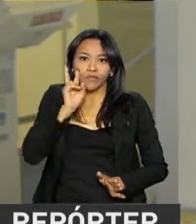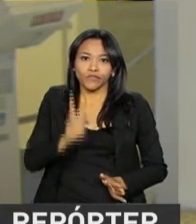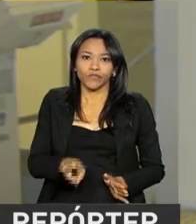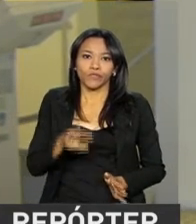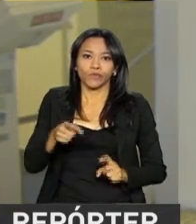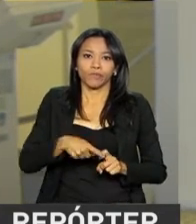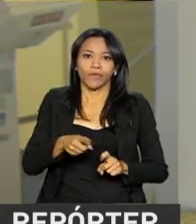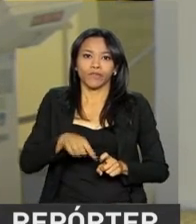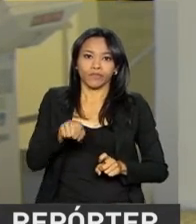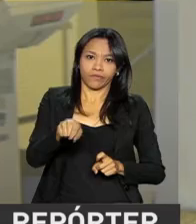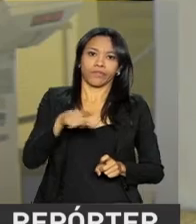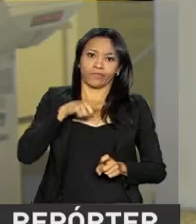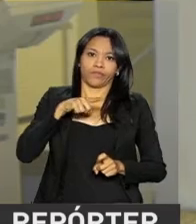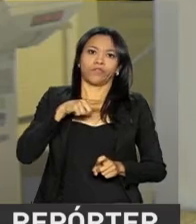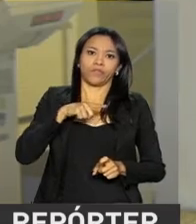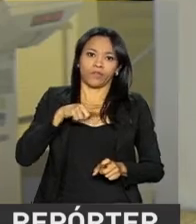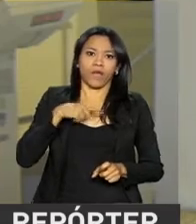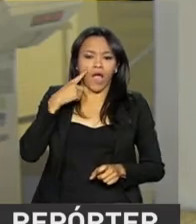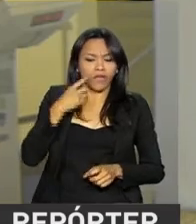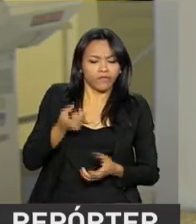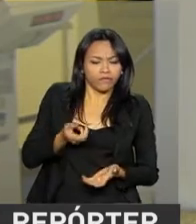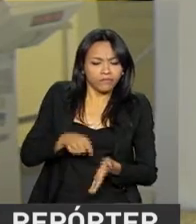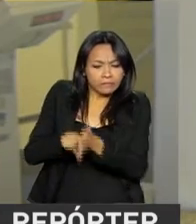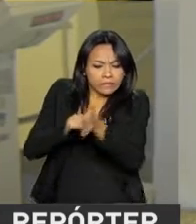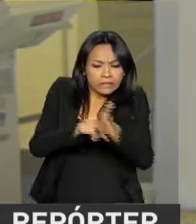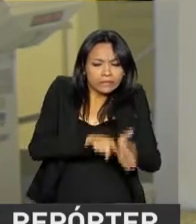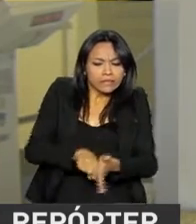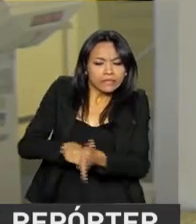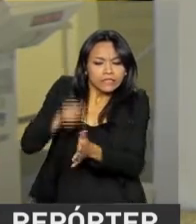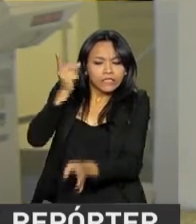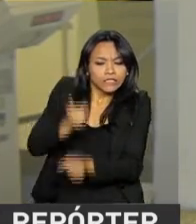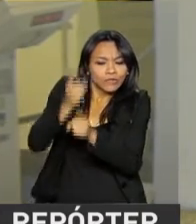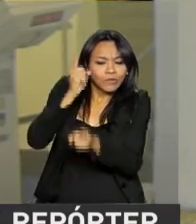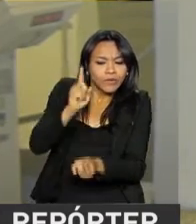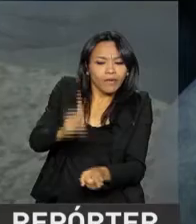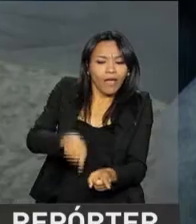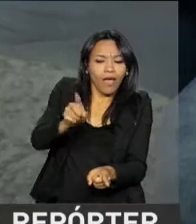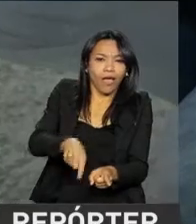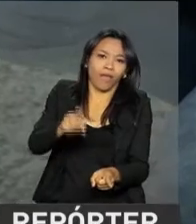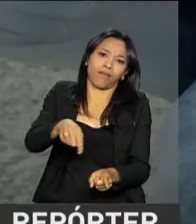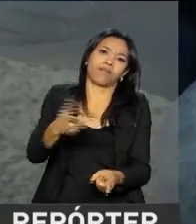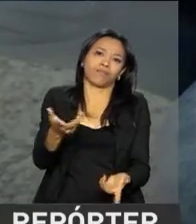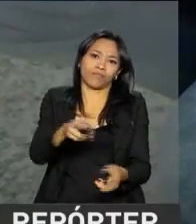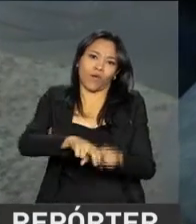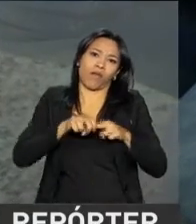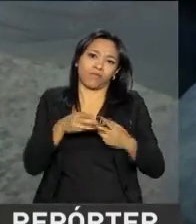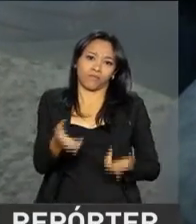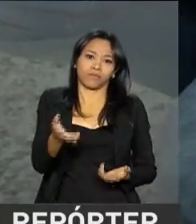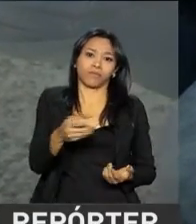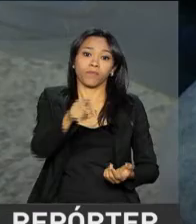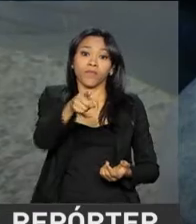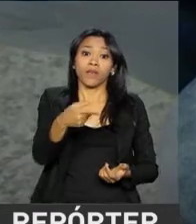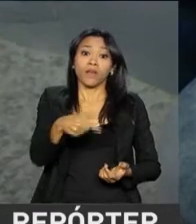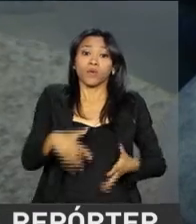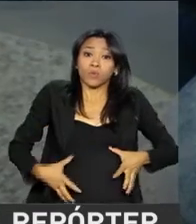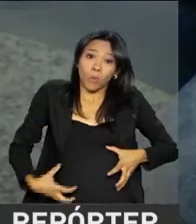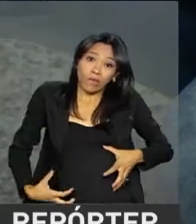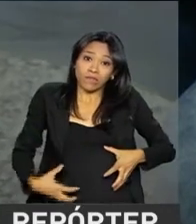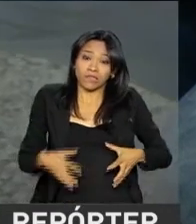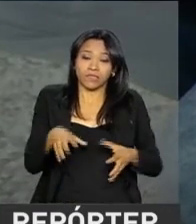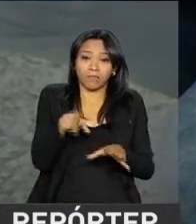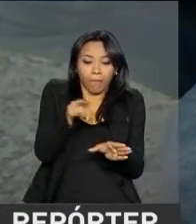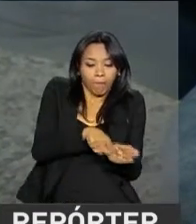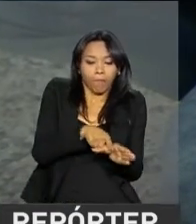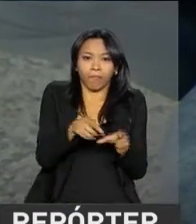que ela tinha as malformações, aí fizeram os exames, aí descobriu que ela tinha micro. Os quadris e as perninhas, que antes ficavam dobradas